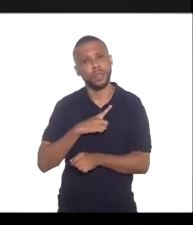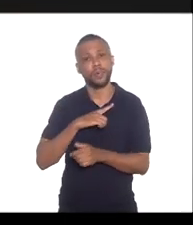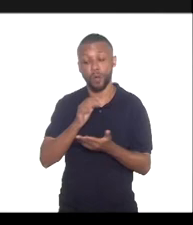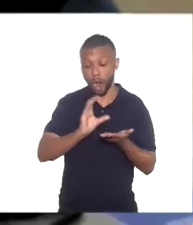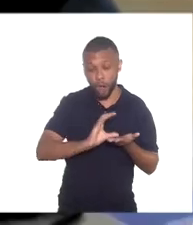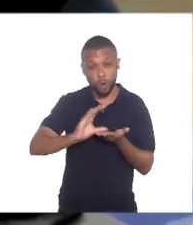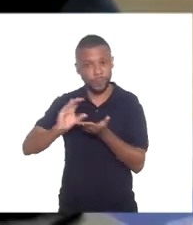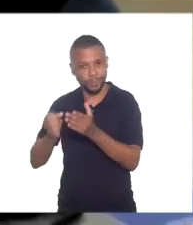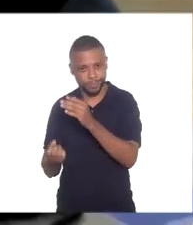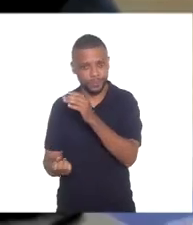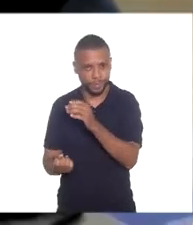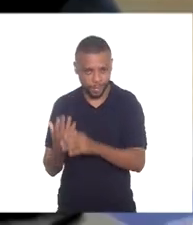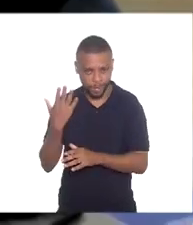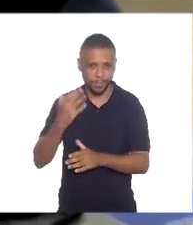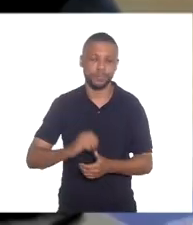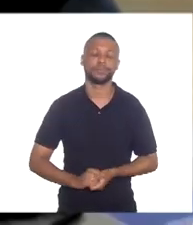Tá?